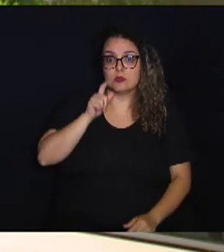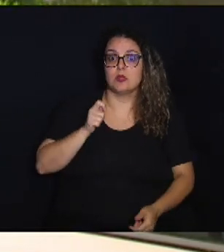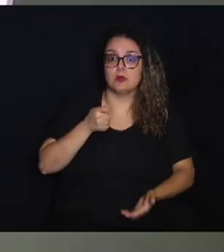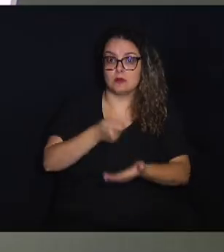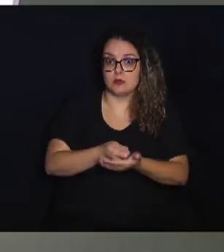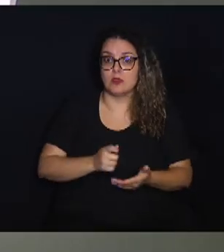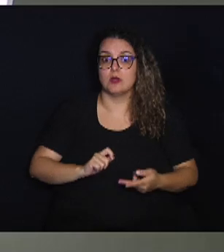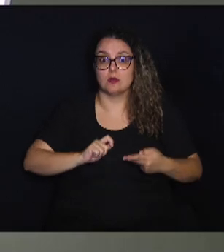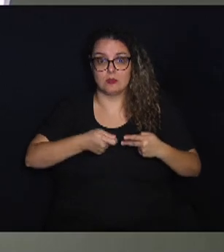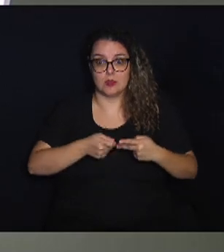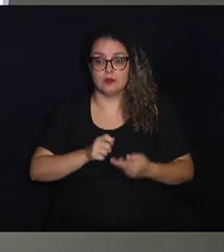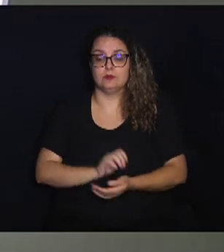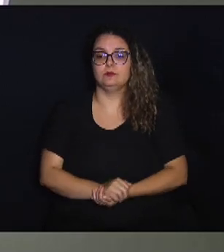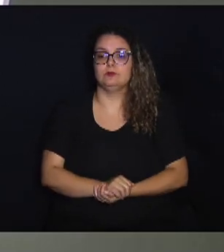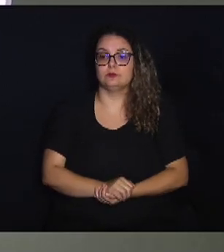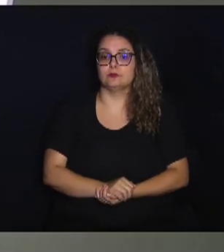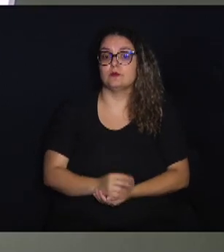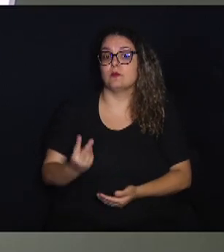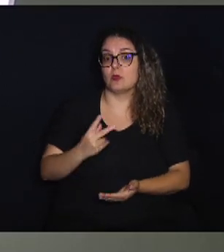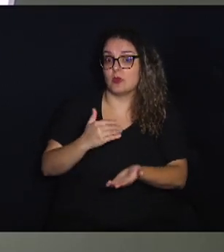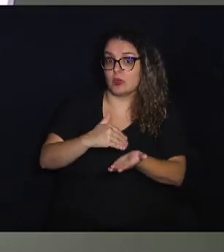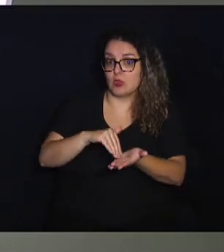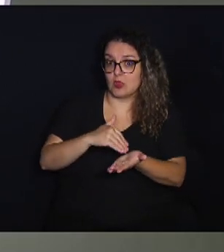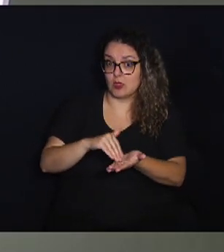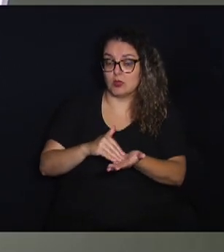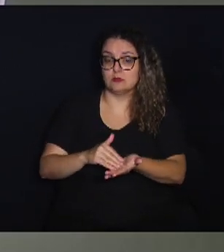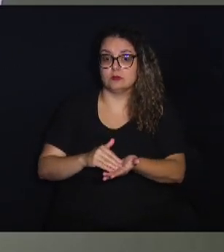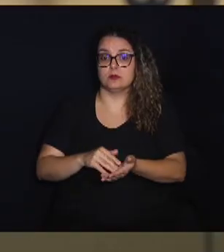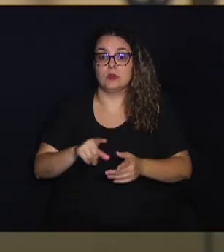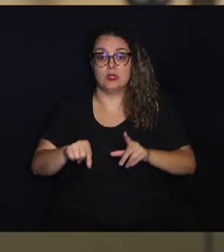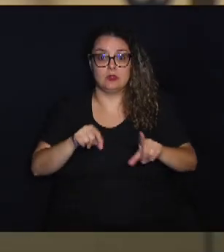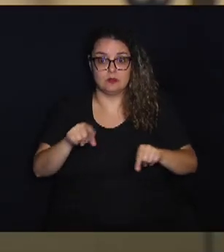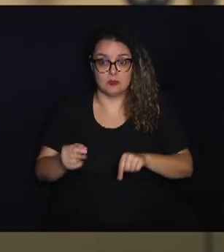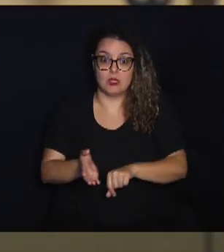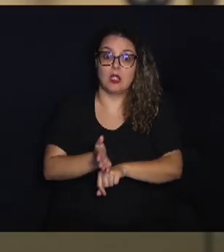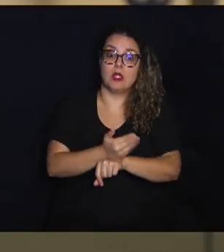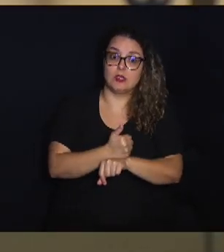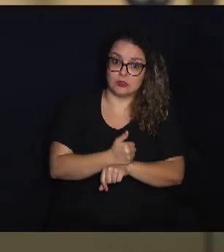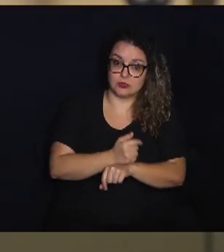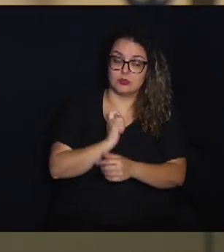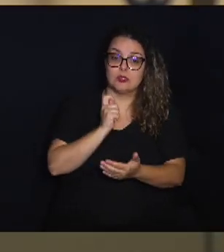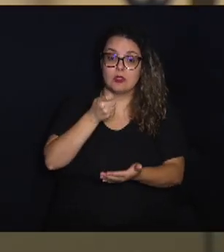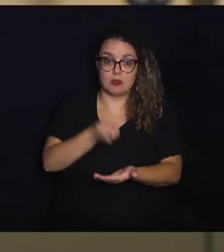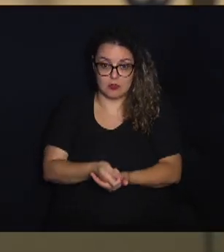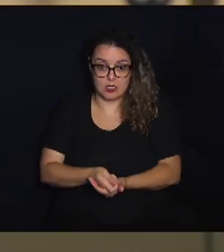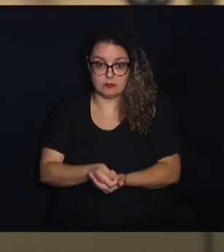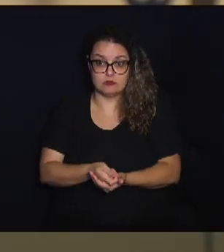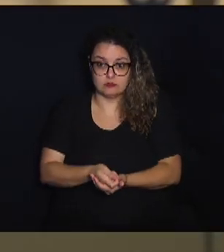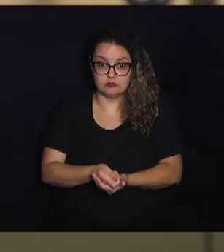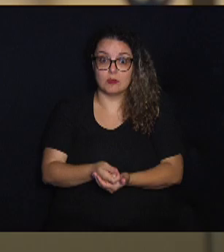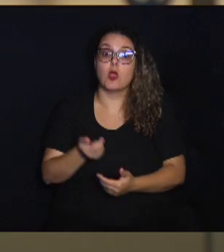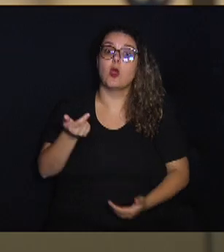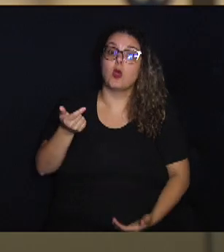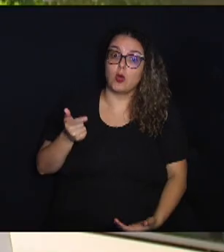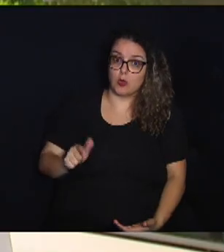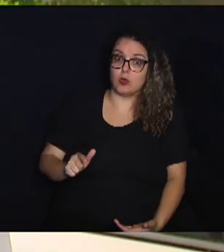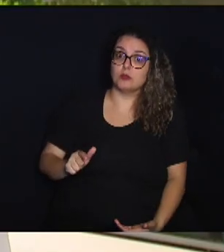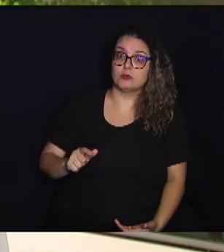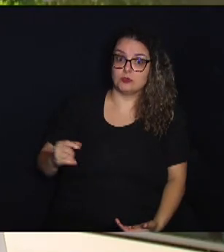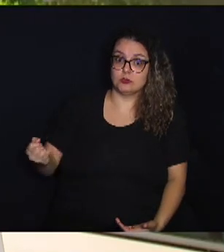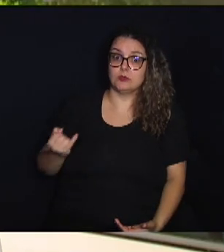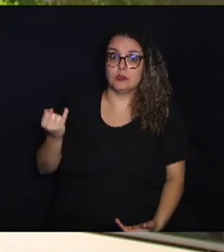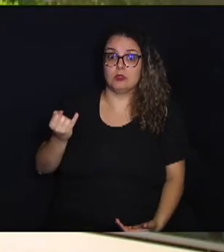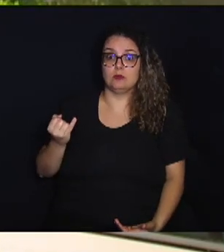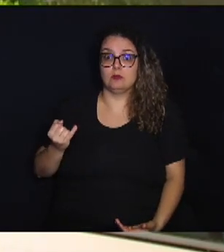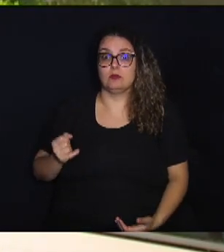fazer o pagamento. Ainda segundo o secretário, as opções anteriores de pagamento ainda continuam valendo. Pode,